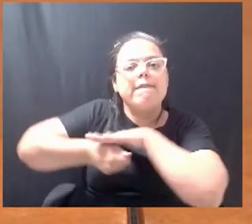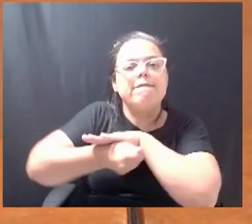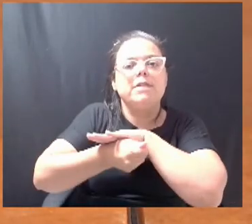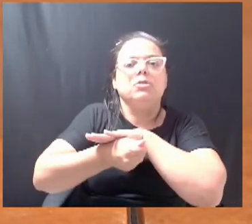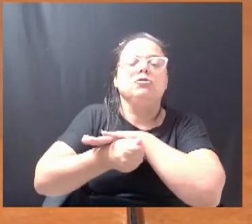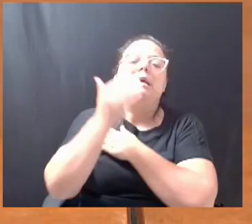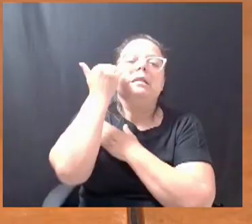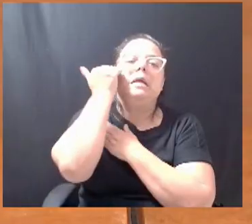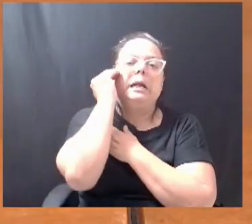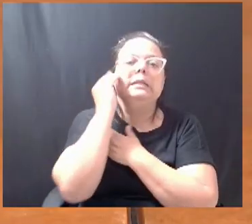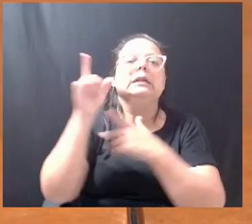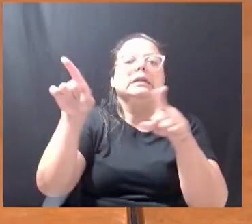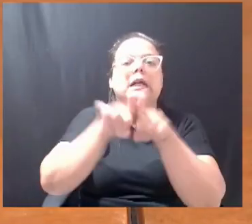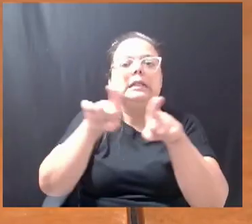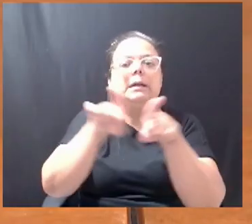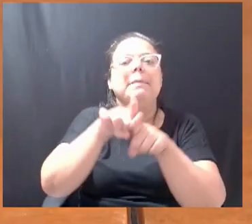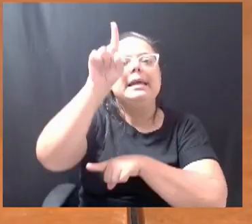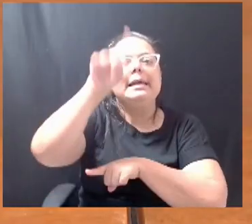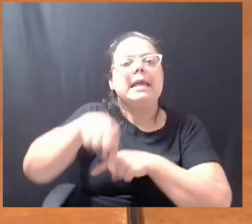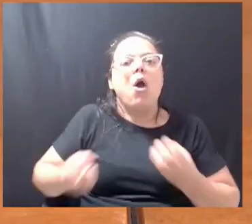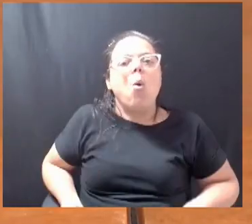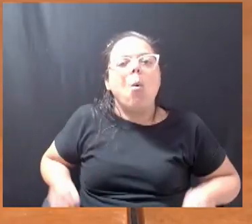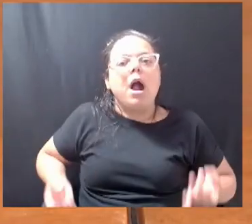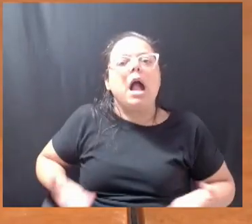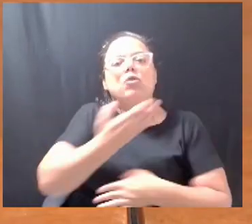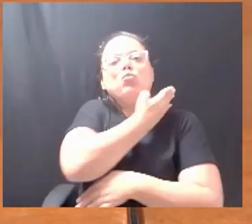gasto público interessante, importante,